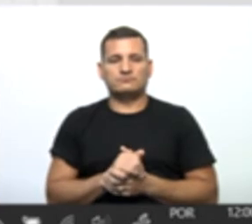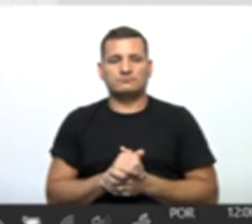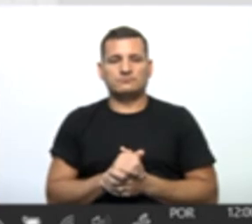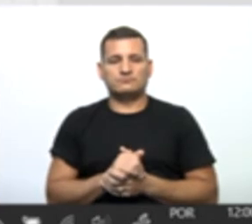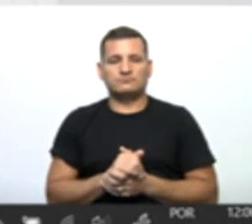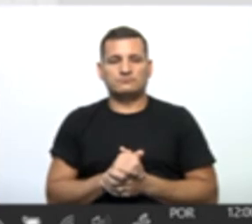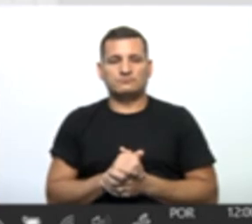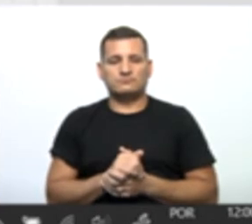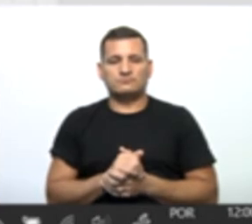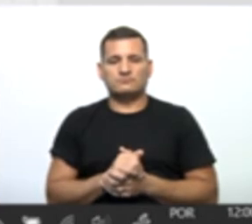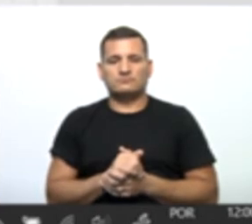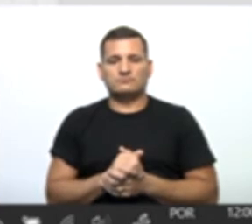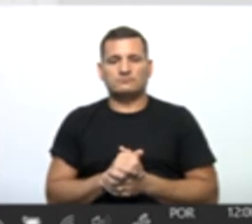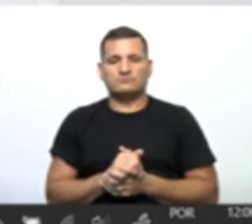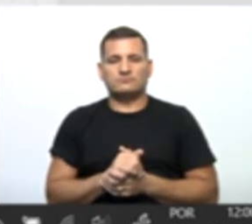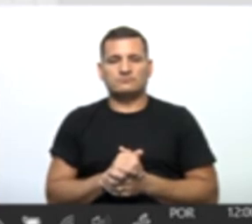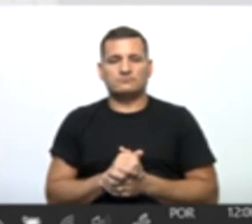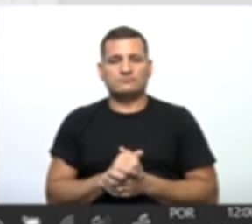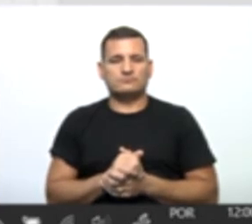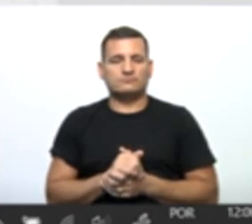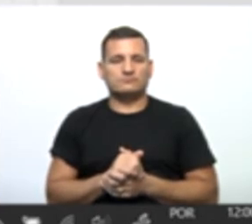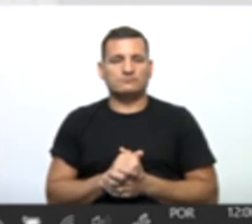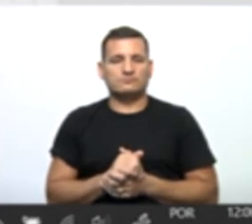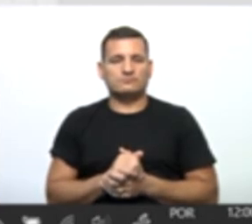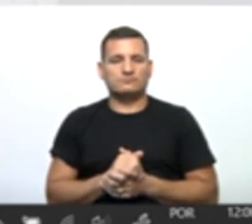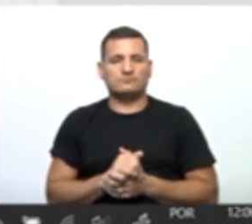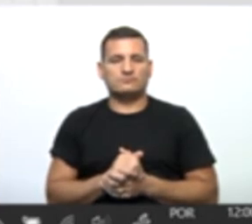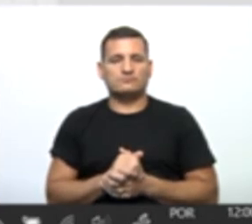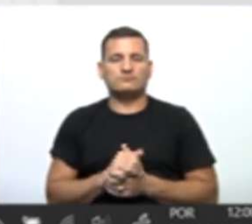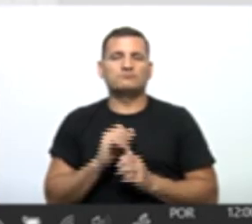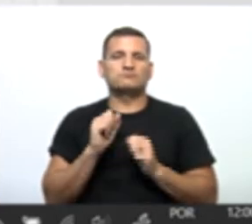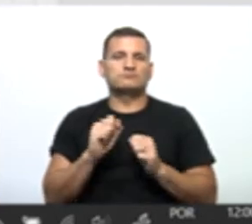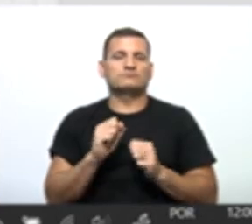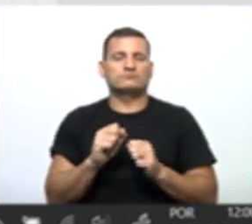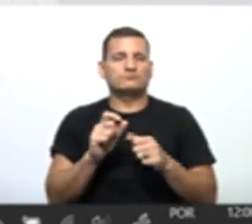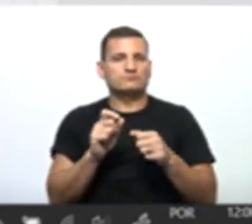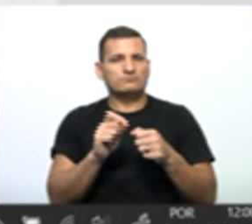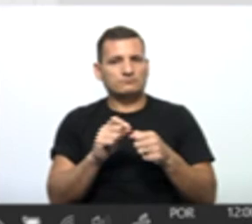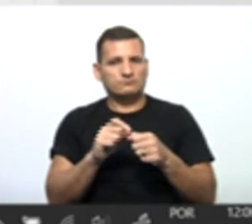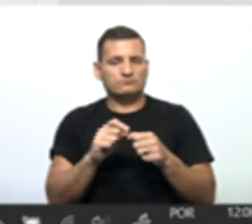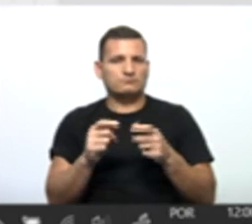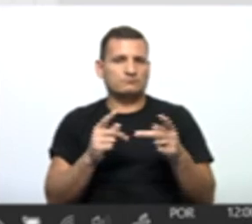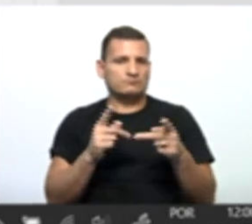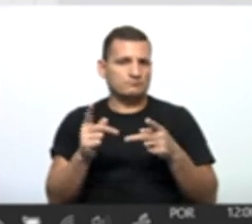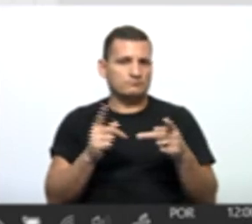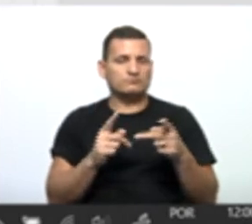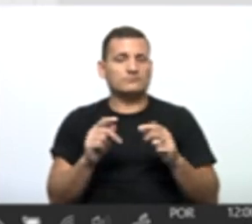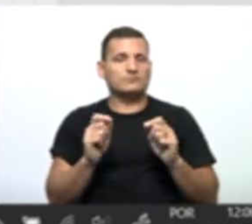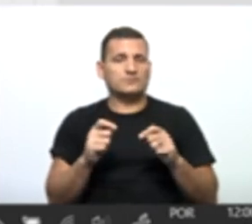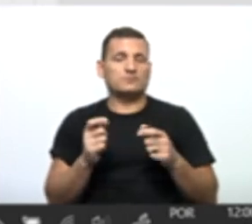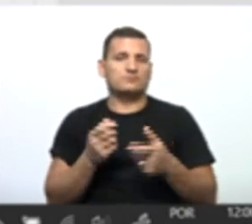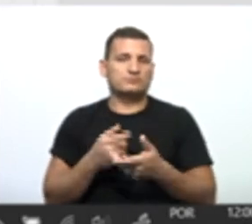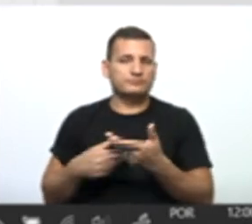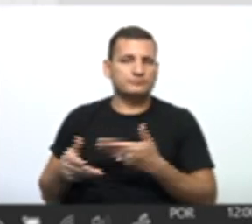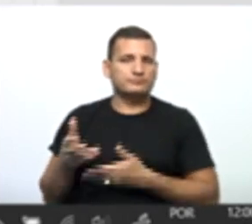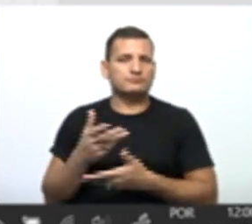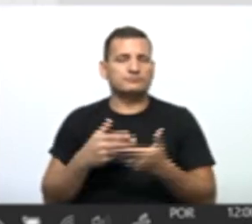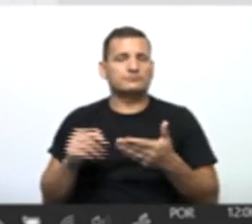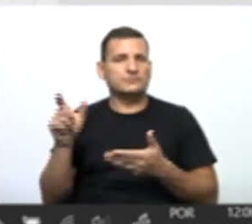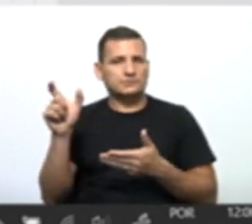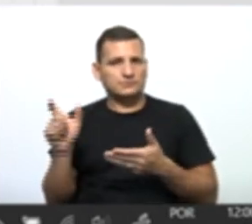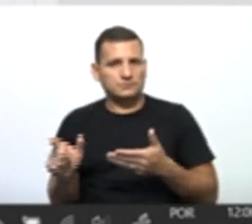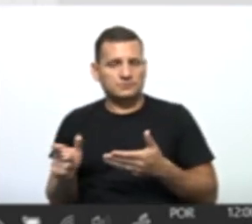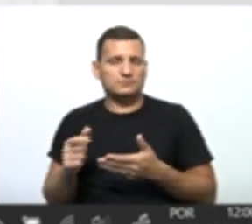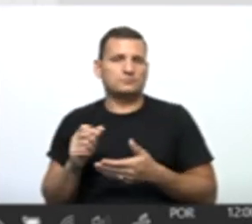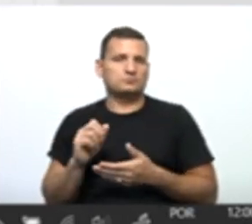utilizando, desenvolvendo seus projetos e compartilhando com a sua equipe e o cliente, que é mais importante, certo? Então veja